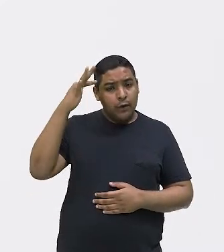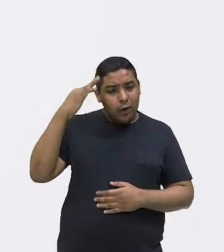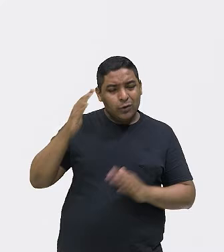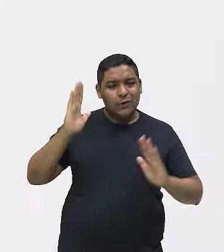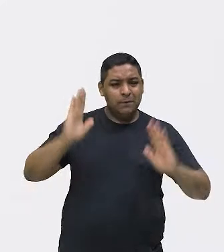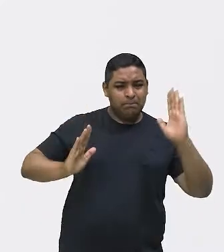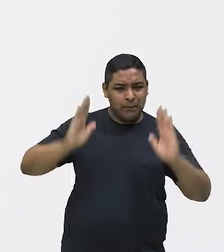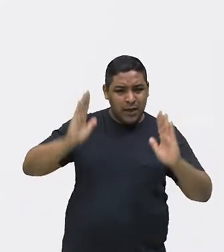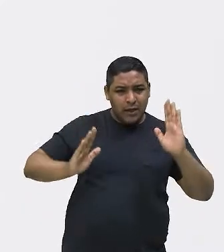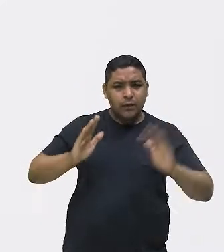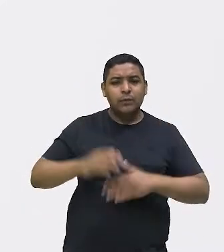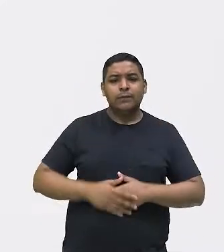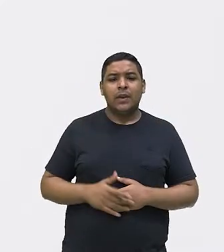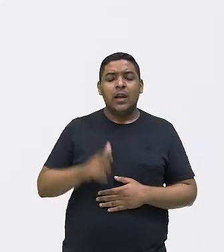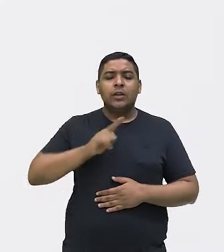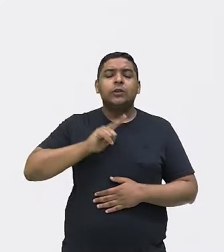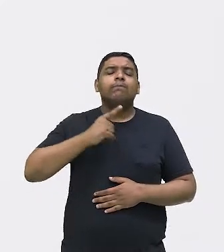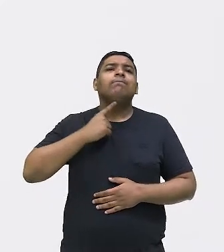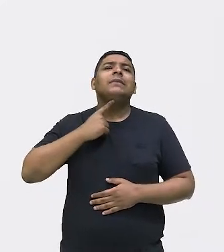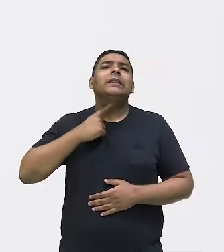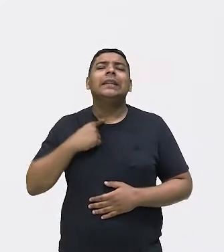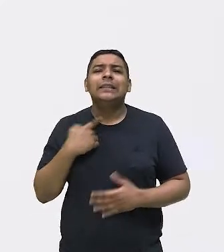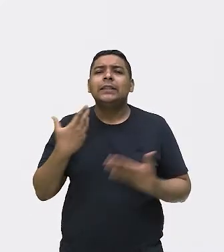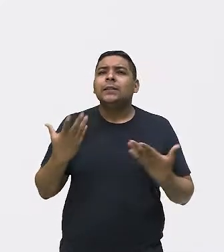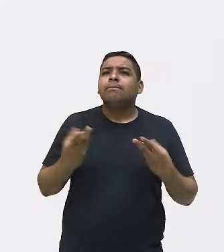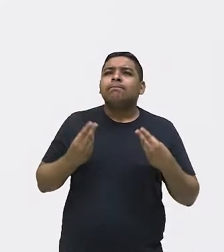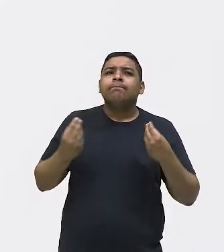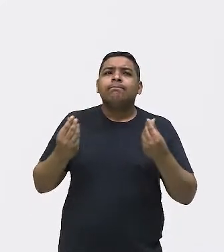eles tinham uma utopia, né? Um desejo de como